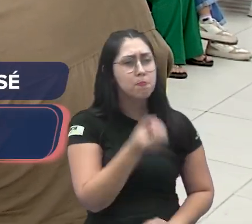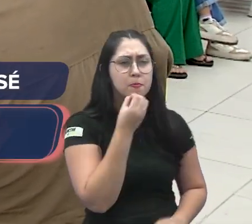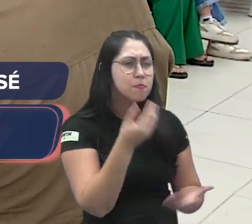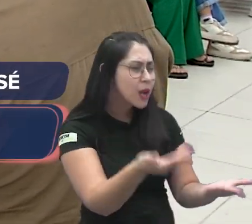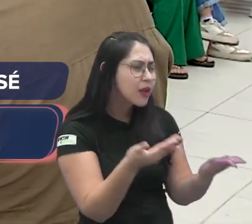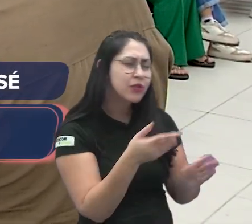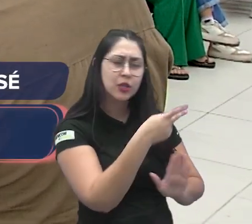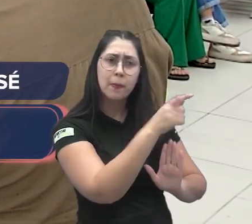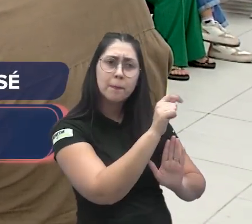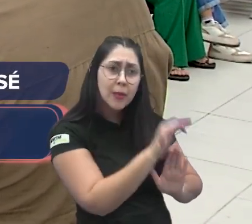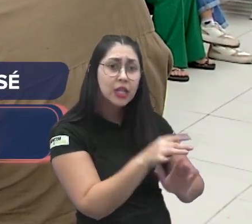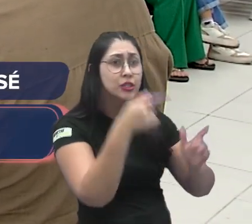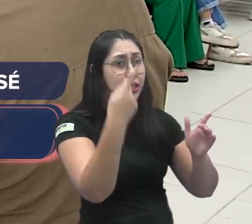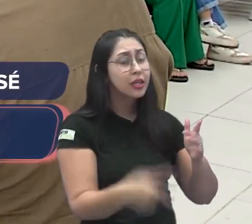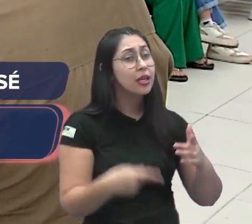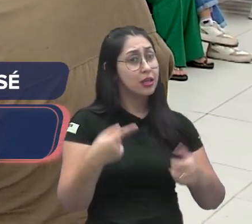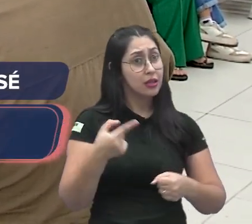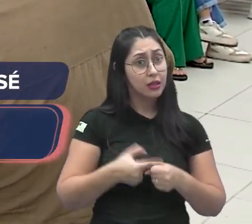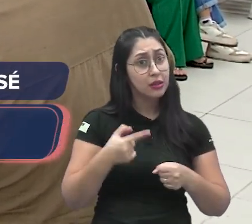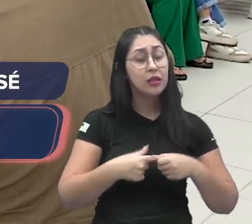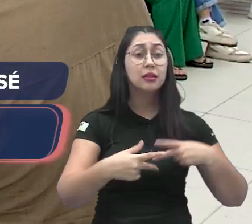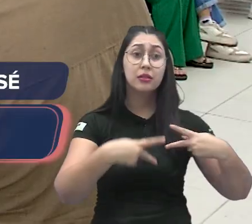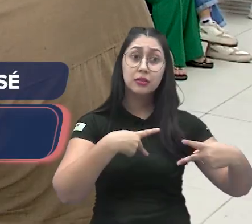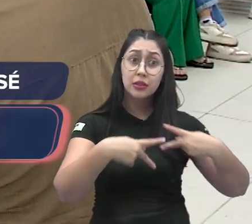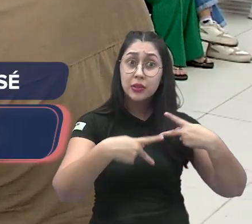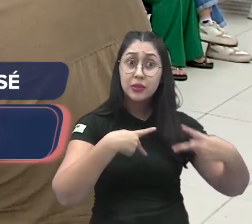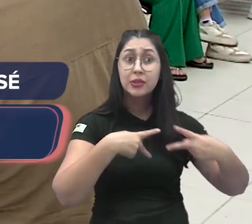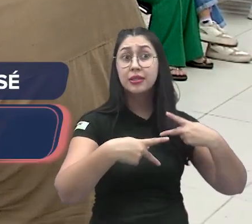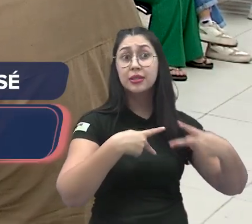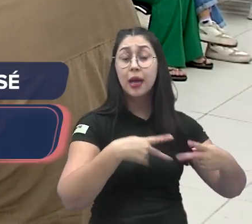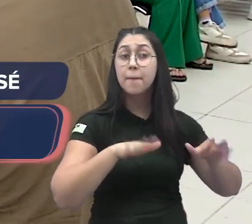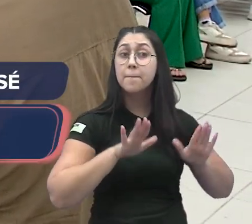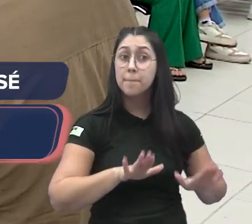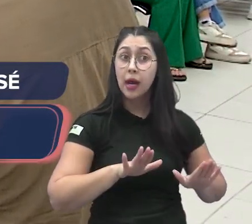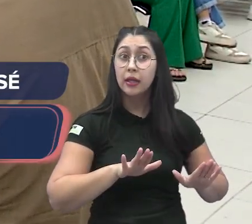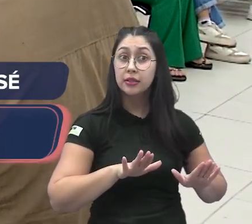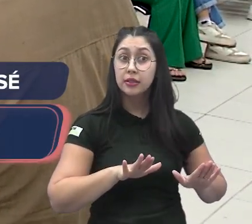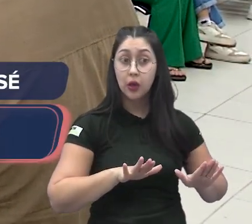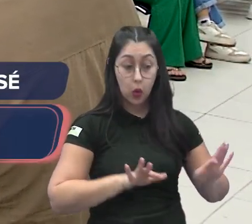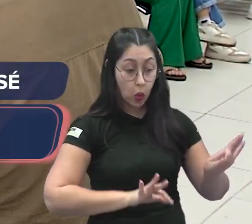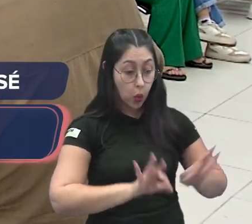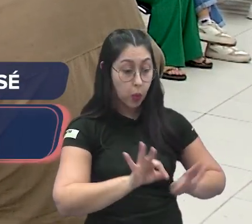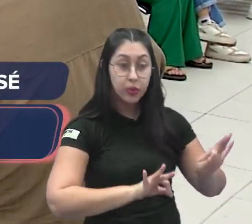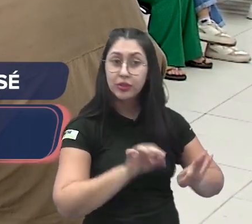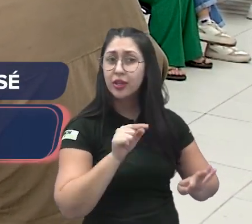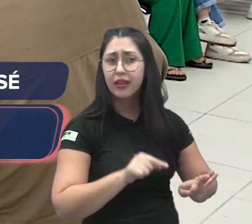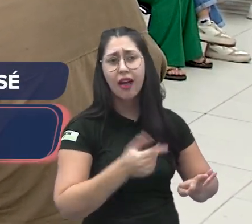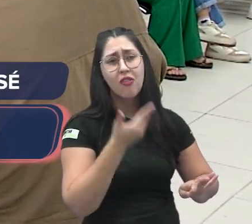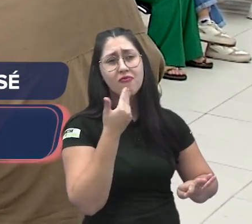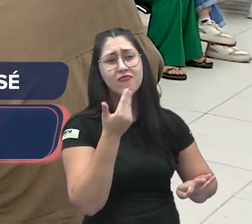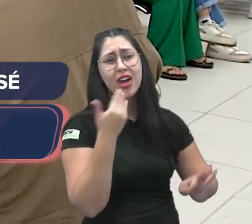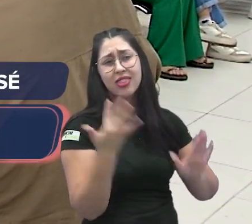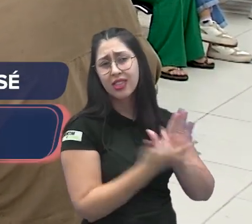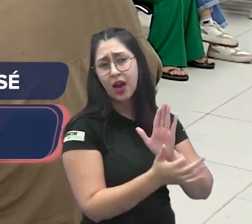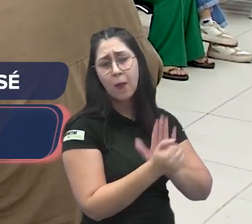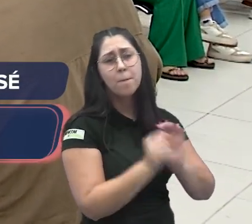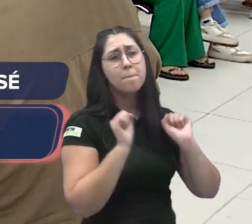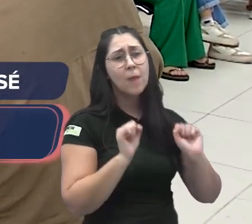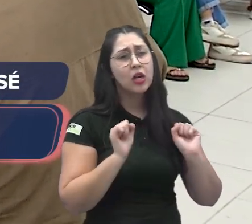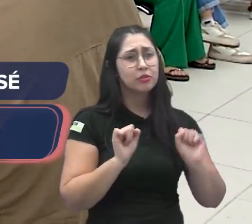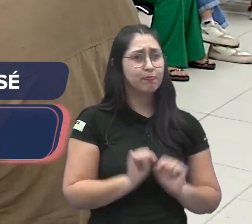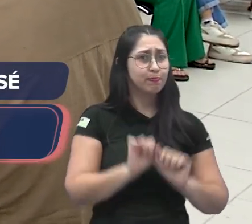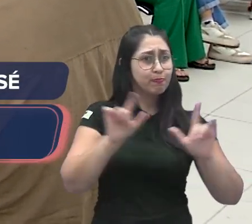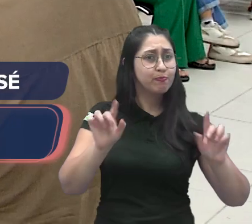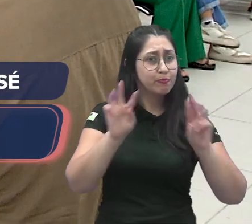até o pátio, muito bem-vindo se vir até o pátio. O pátio fica aqui na Praça Afonso Pena 175, qualquer lugar da cidade, um ônibus só. Mas também o programa Qualifica é muito prático para